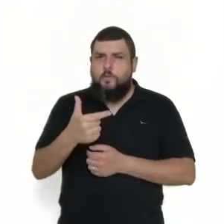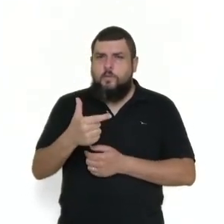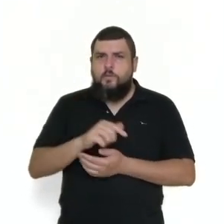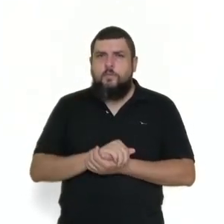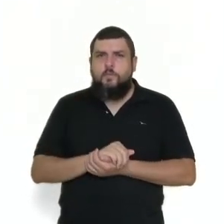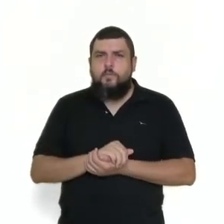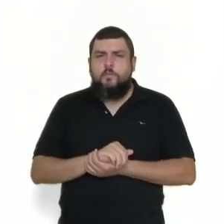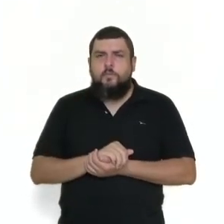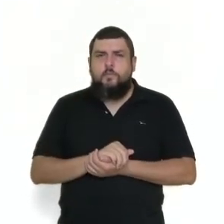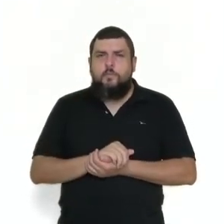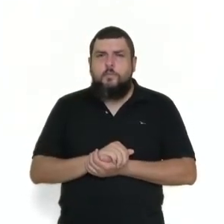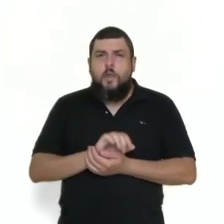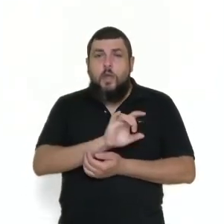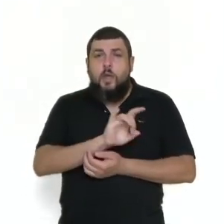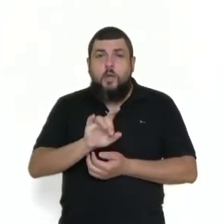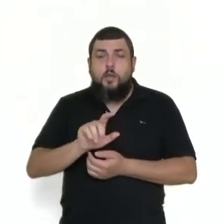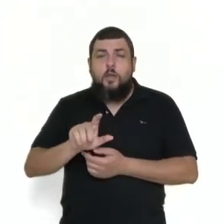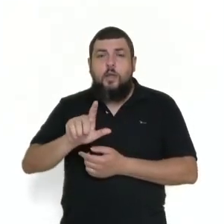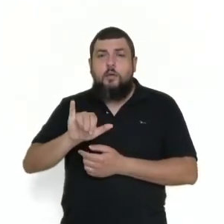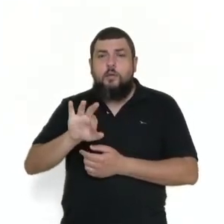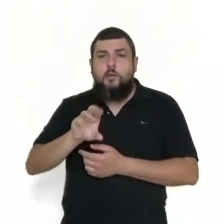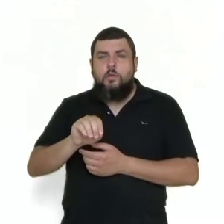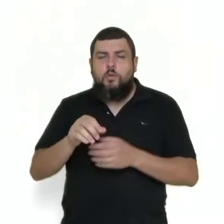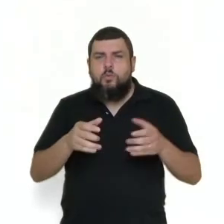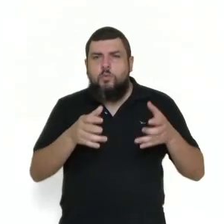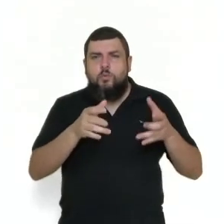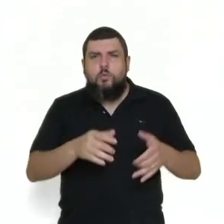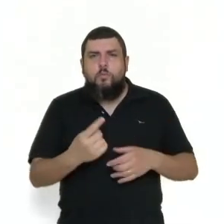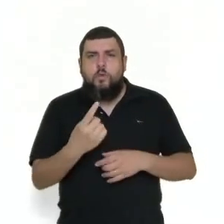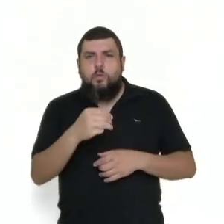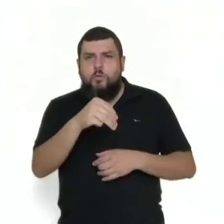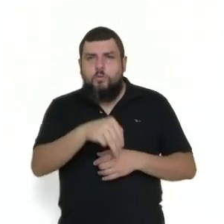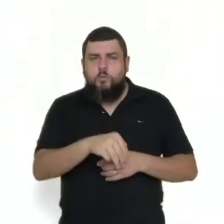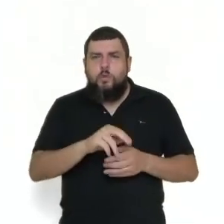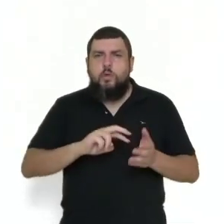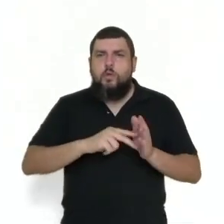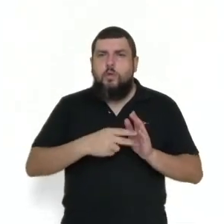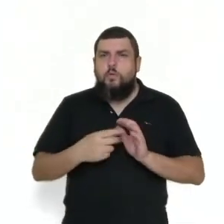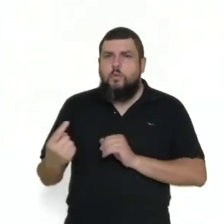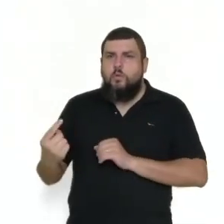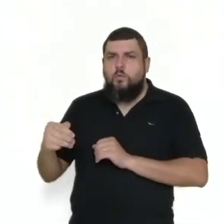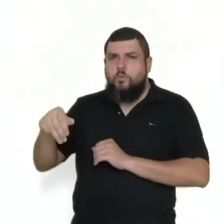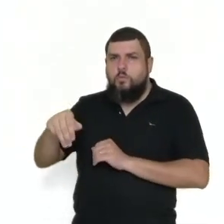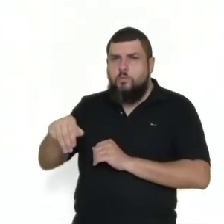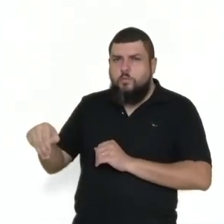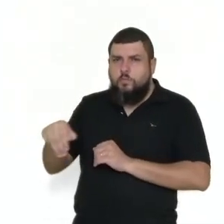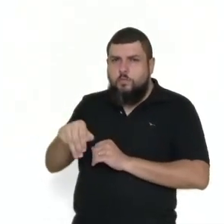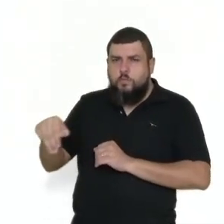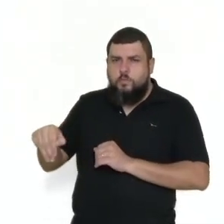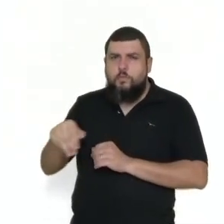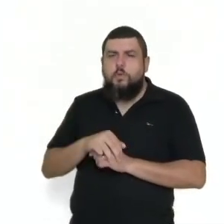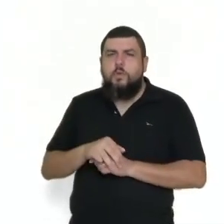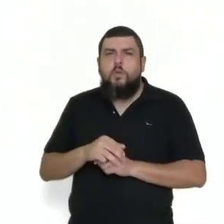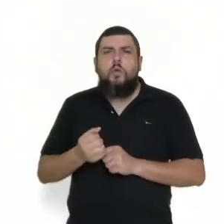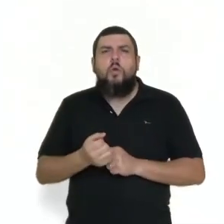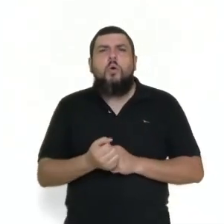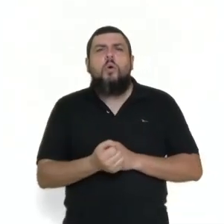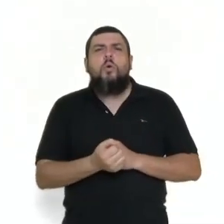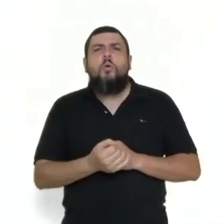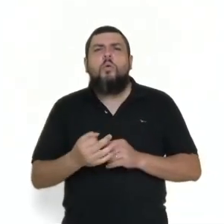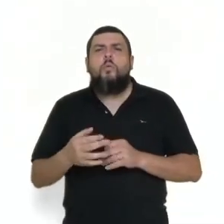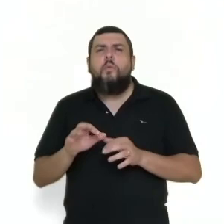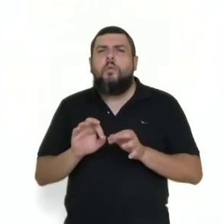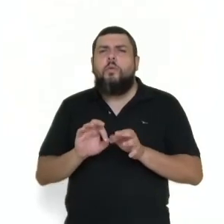cada litro de água que cai em uma área de 1 metro quadrado corresponde a 1 milímetro de precipitação, qual é a medida da